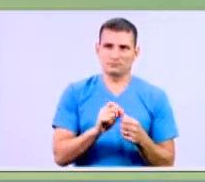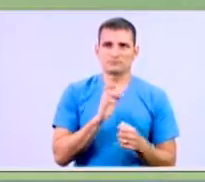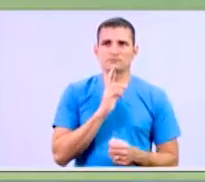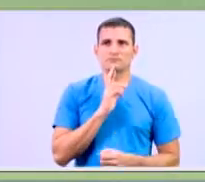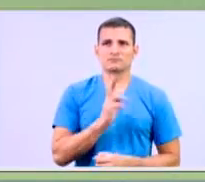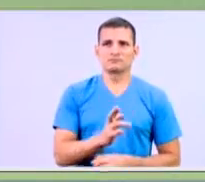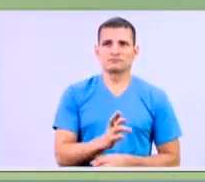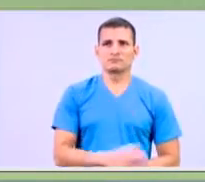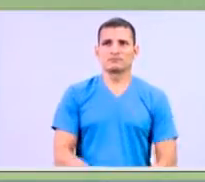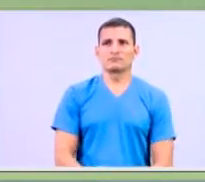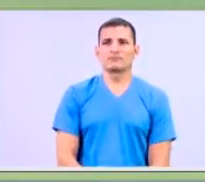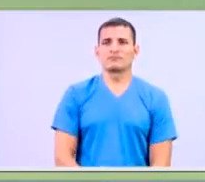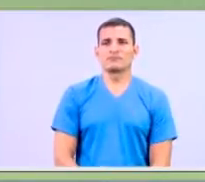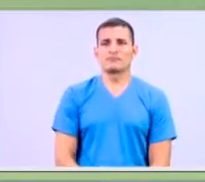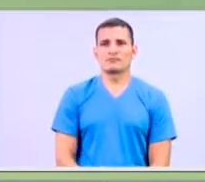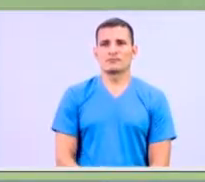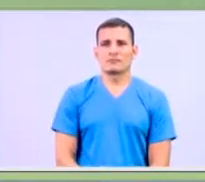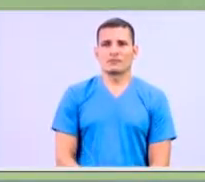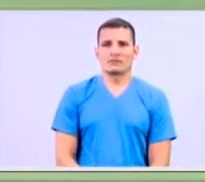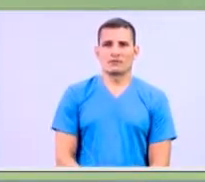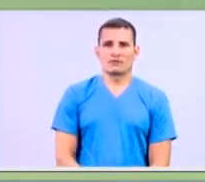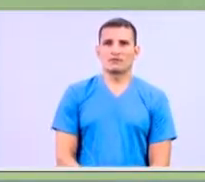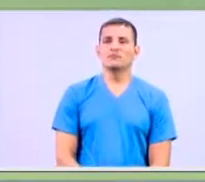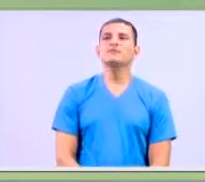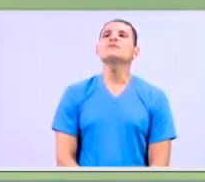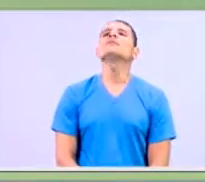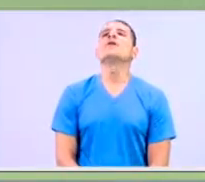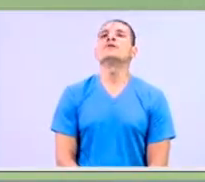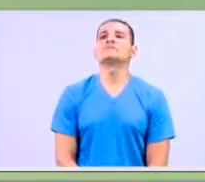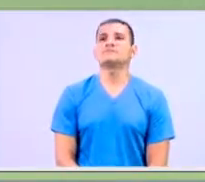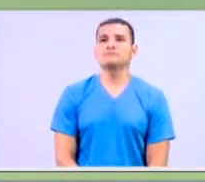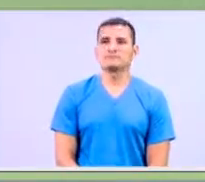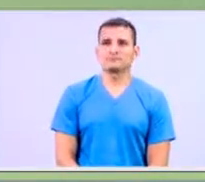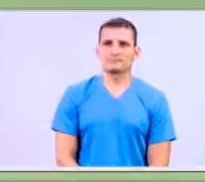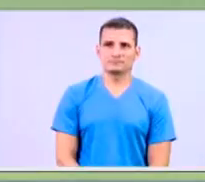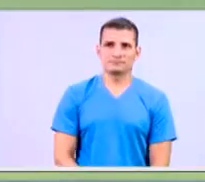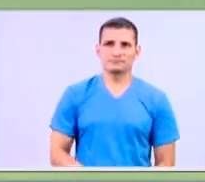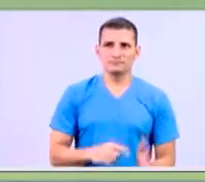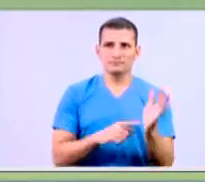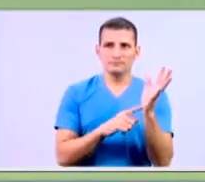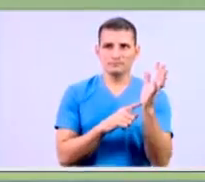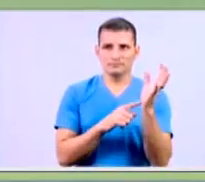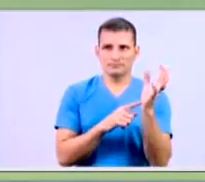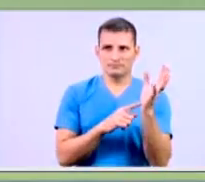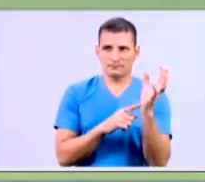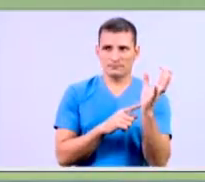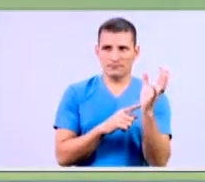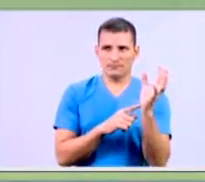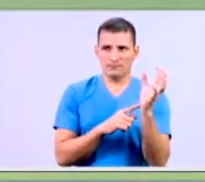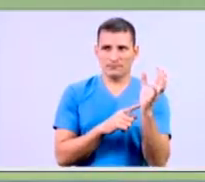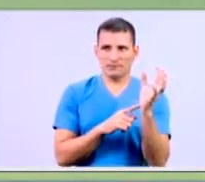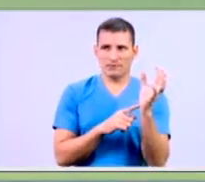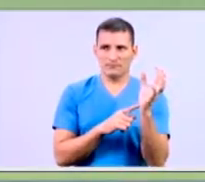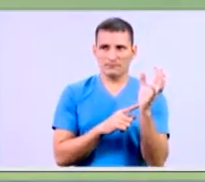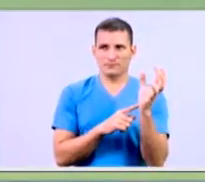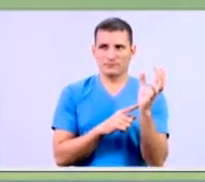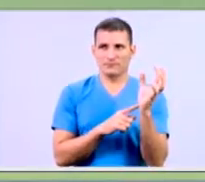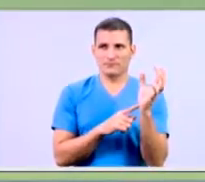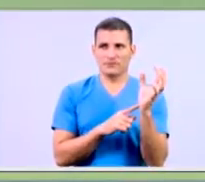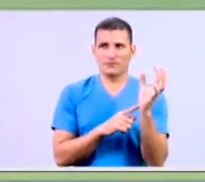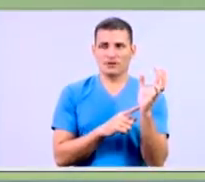respondeu, né, professor, a questão seguinte. E aí vamos ver aqui. Na rede wireless, né, que estava no celular,